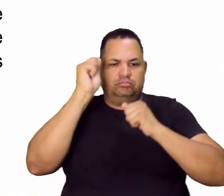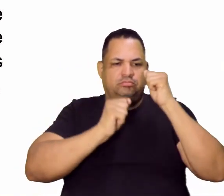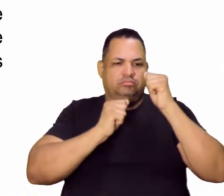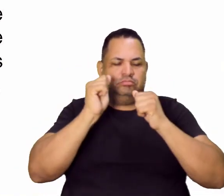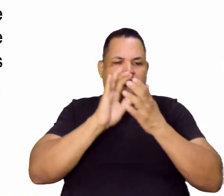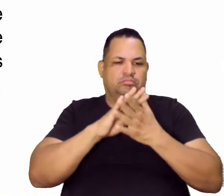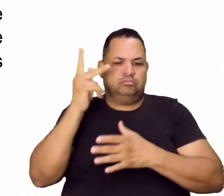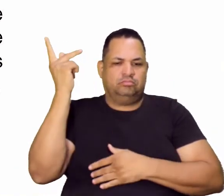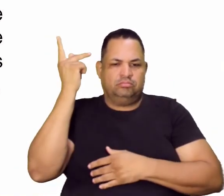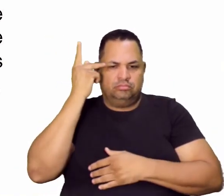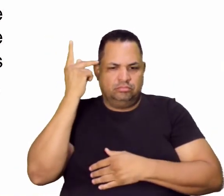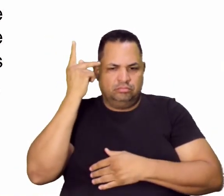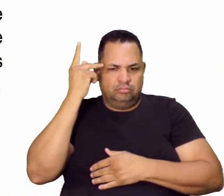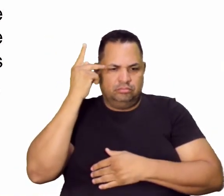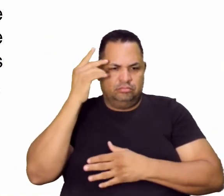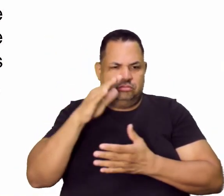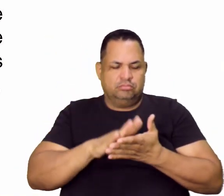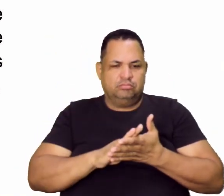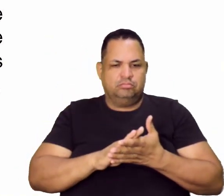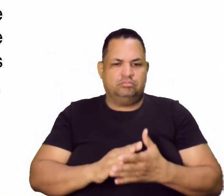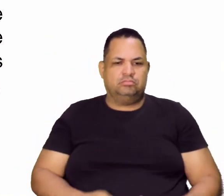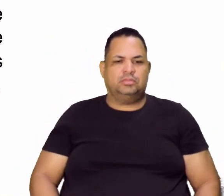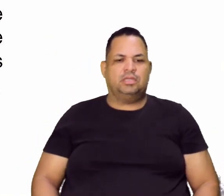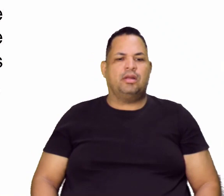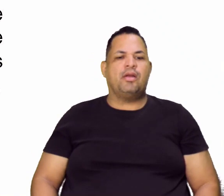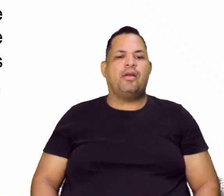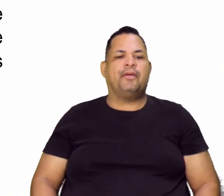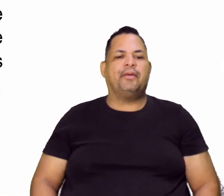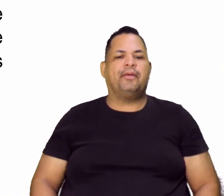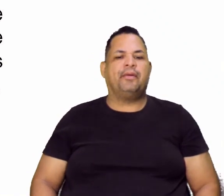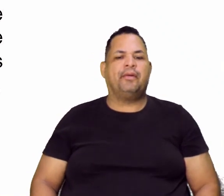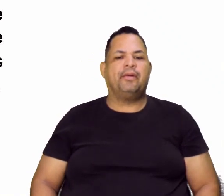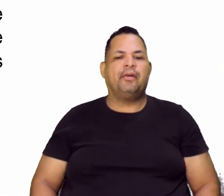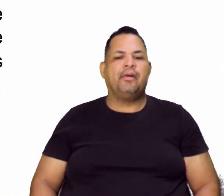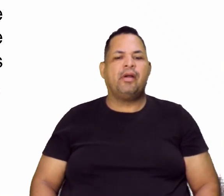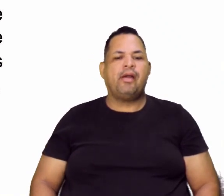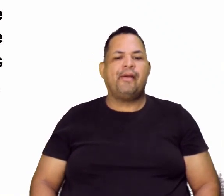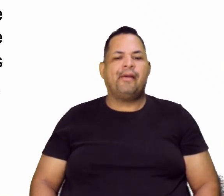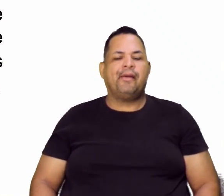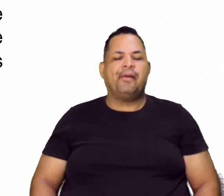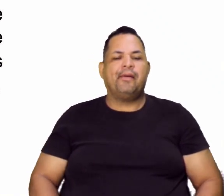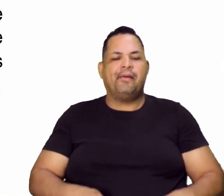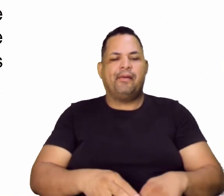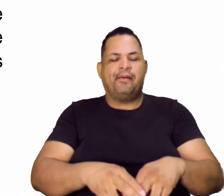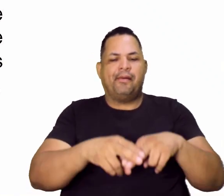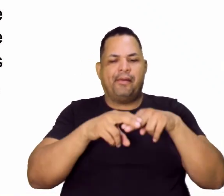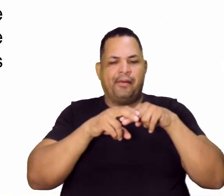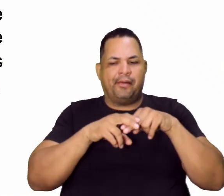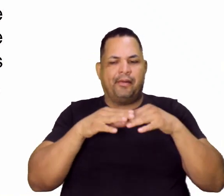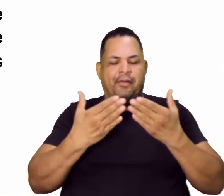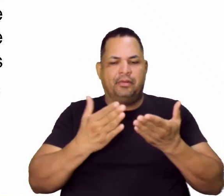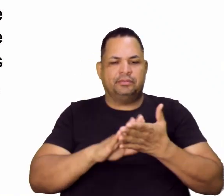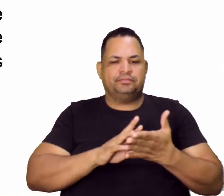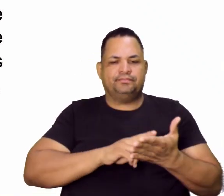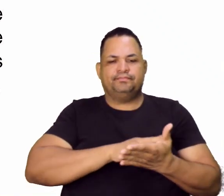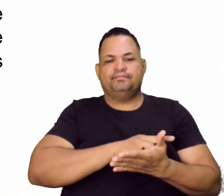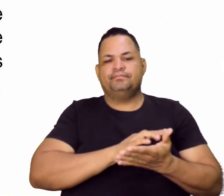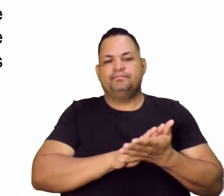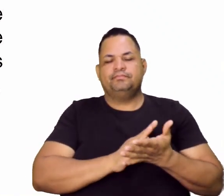de São Paulo, né? Não foi em outro estado, foi em São Paulo. Por isso, aquela